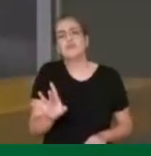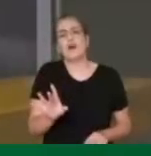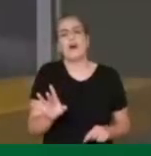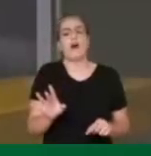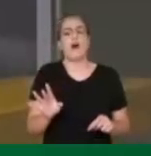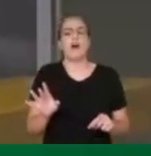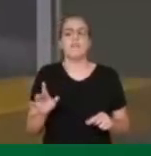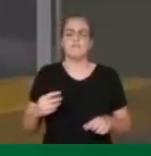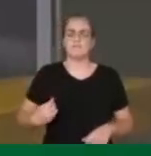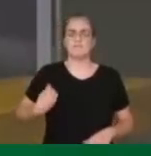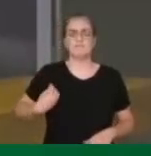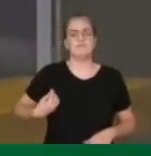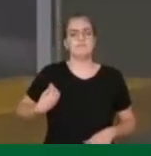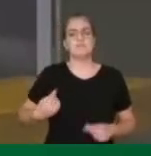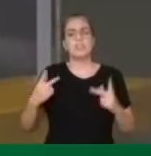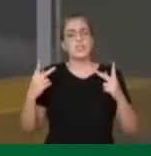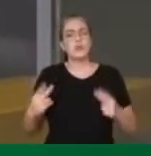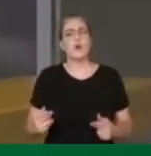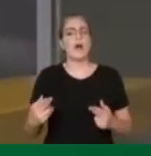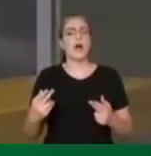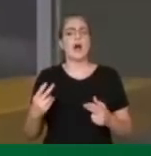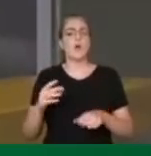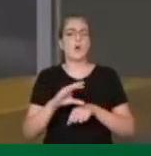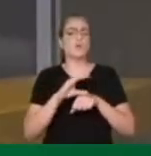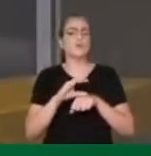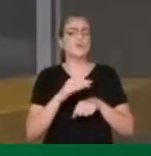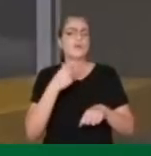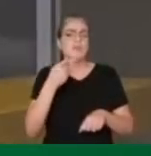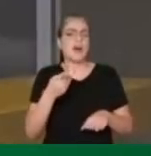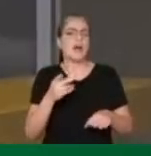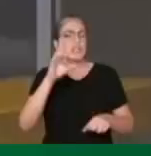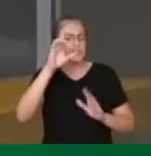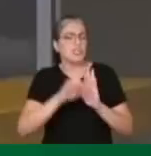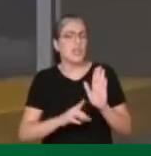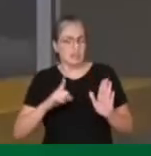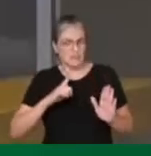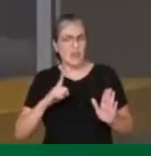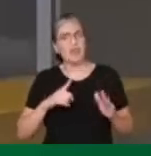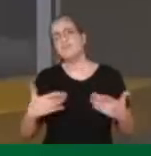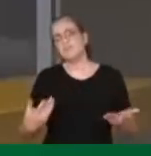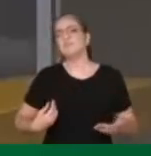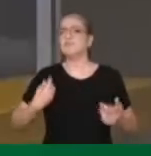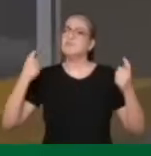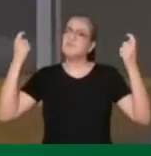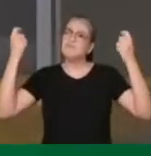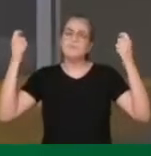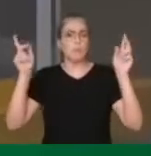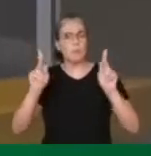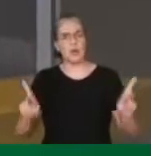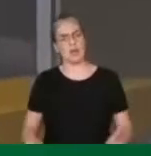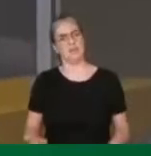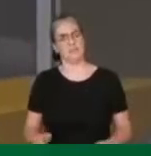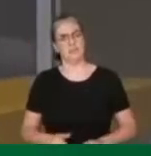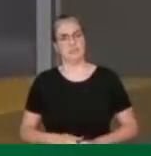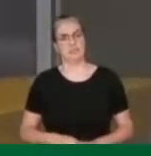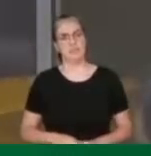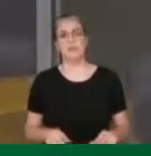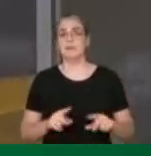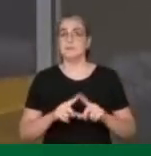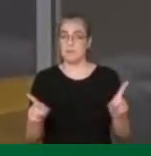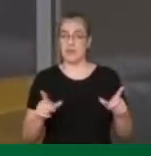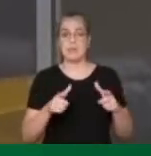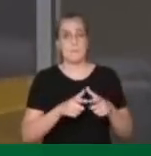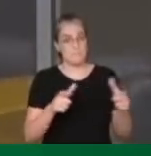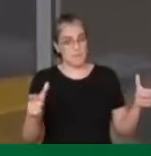como garante à Constituição Federal de forma pacífica. E, no entanto, a maioria delas